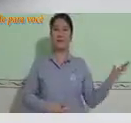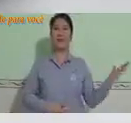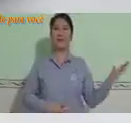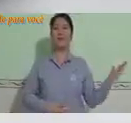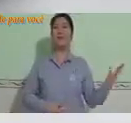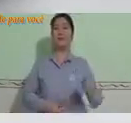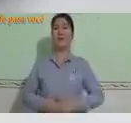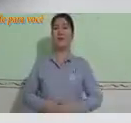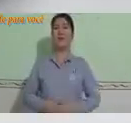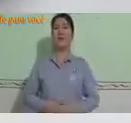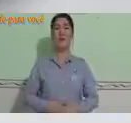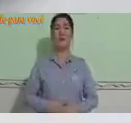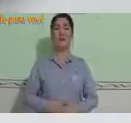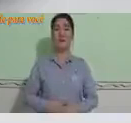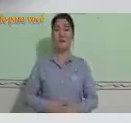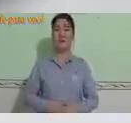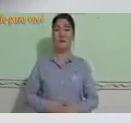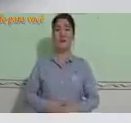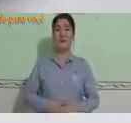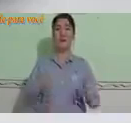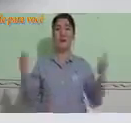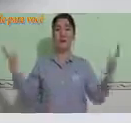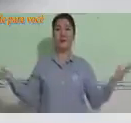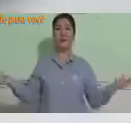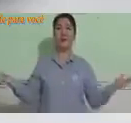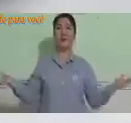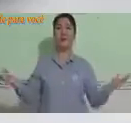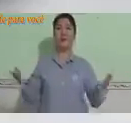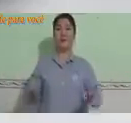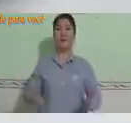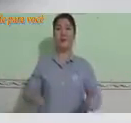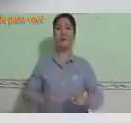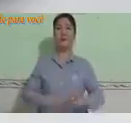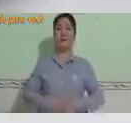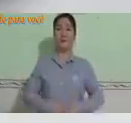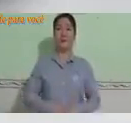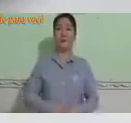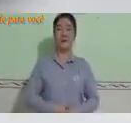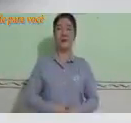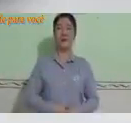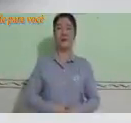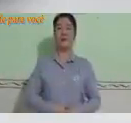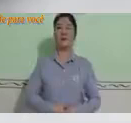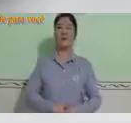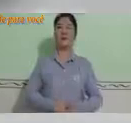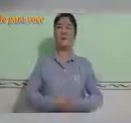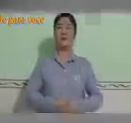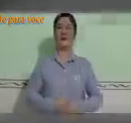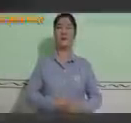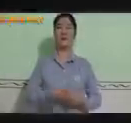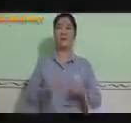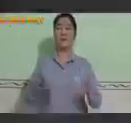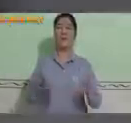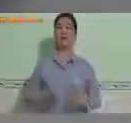o sttrr a 99% é te odeia prm a ns rn ao